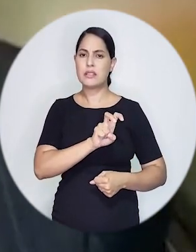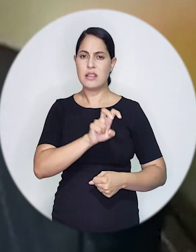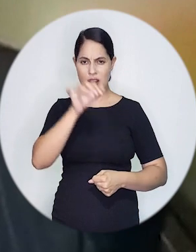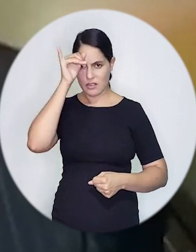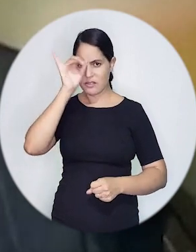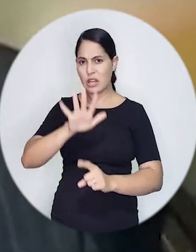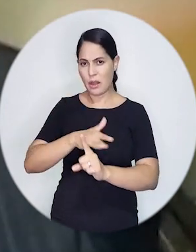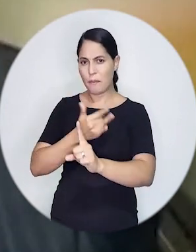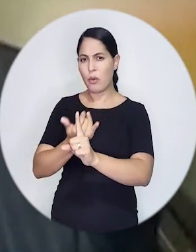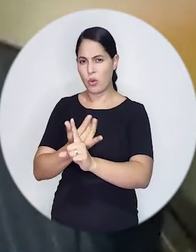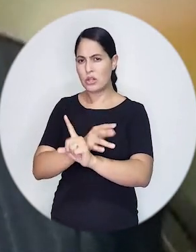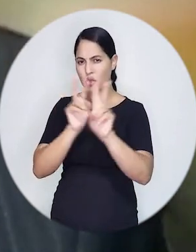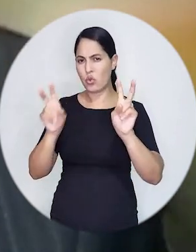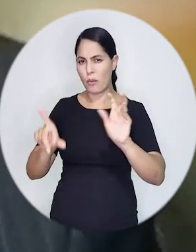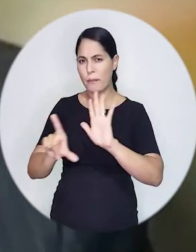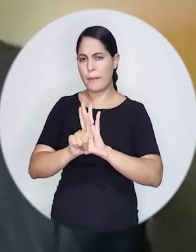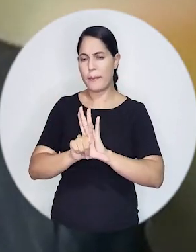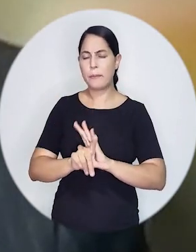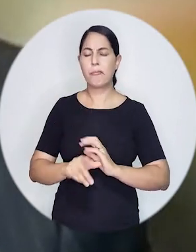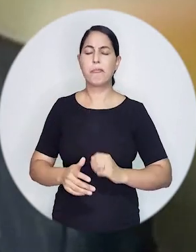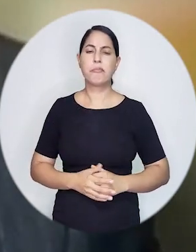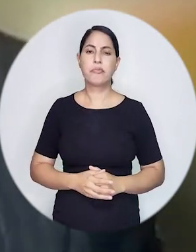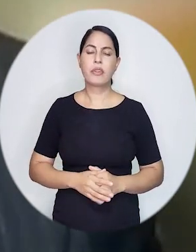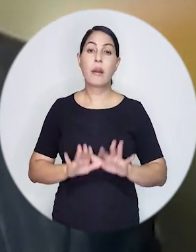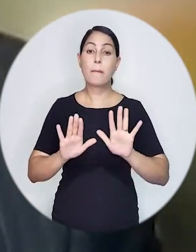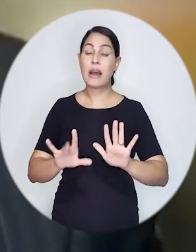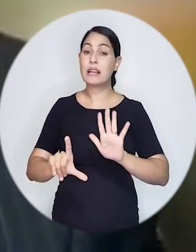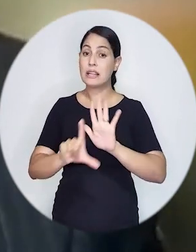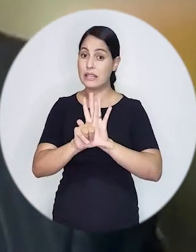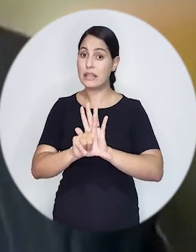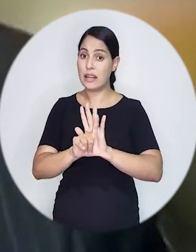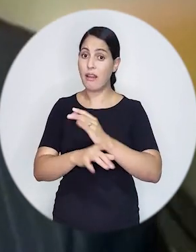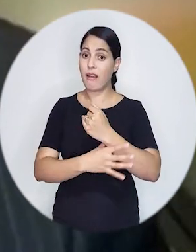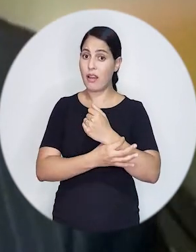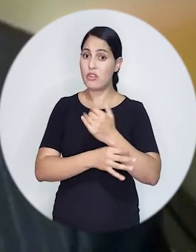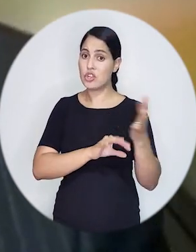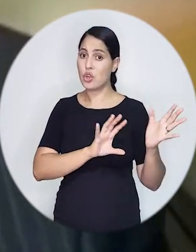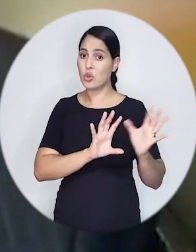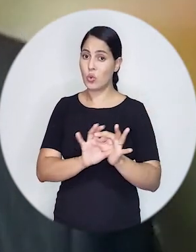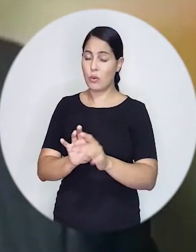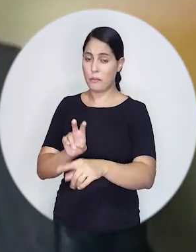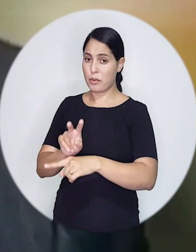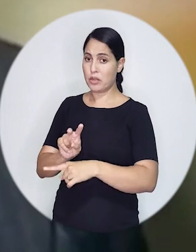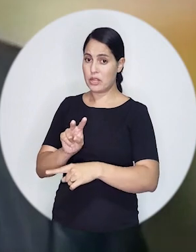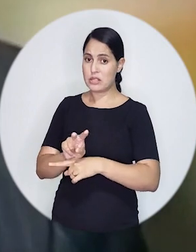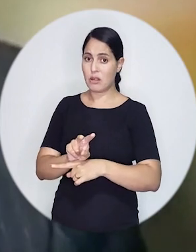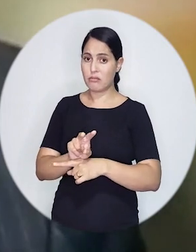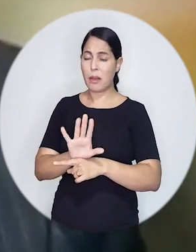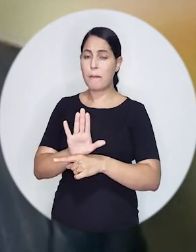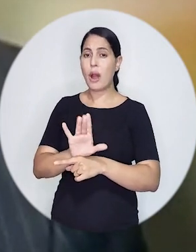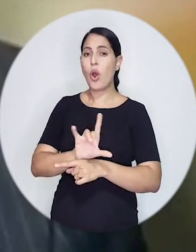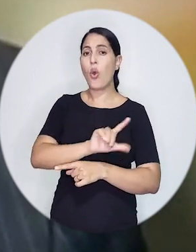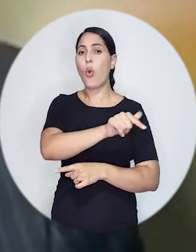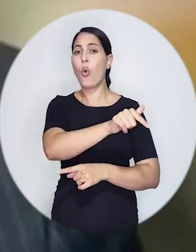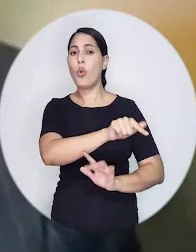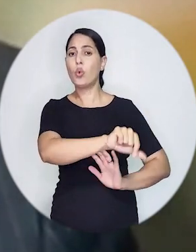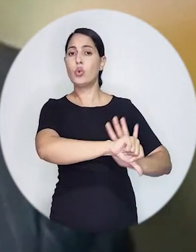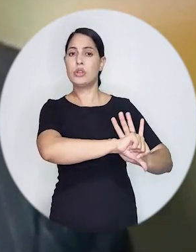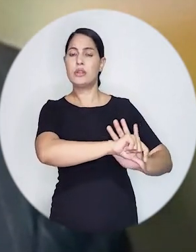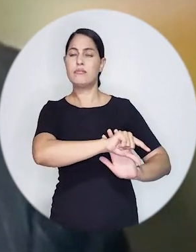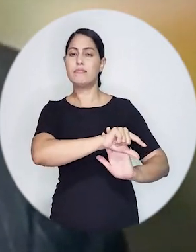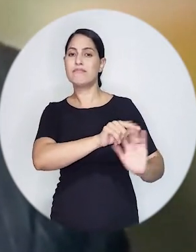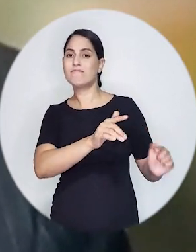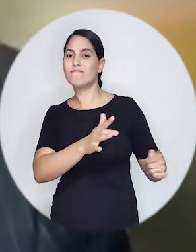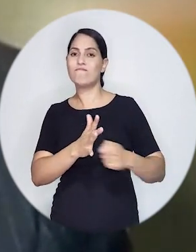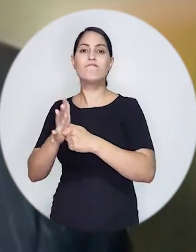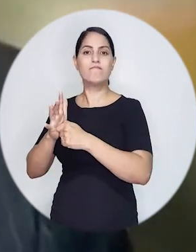à Intimidação Sistemática, ao bullying, né? Mas, assim, além disso, há